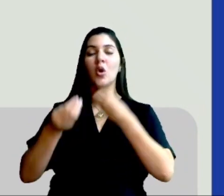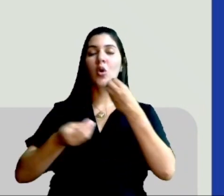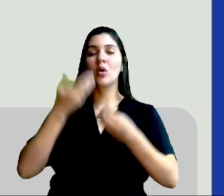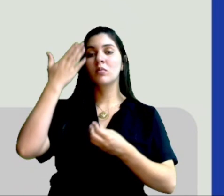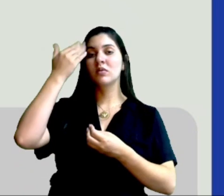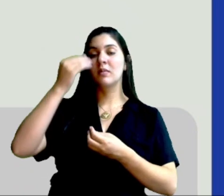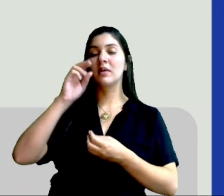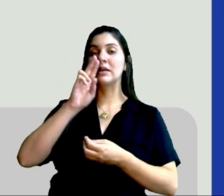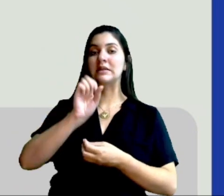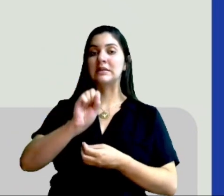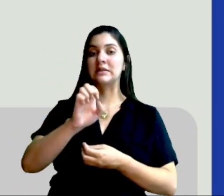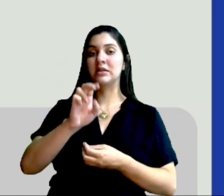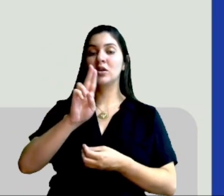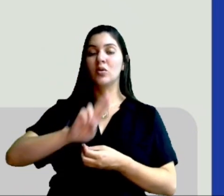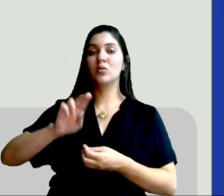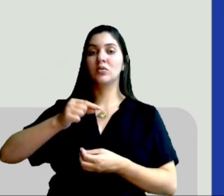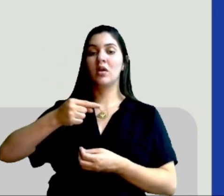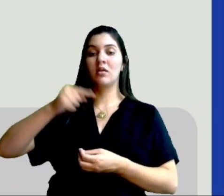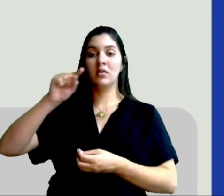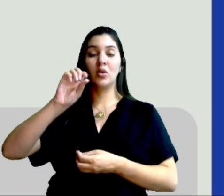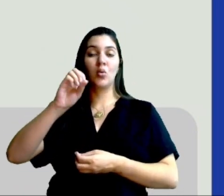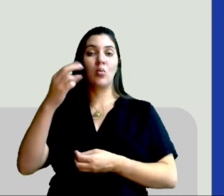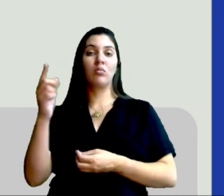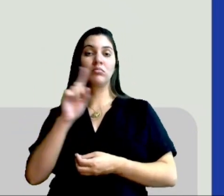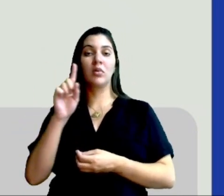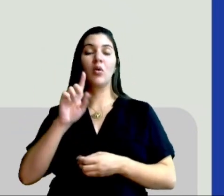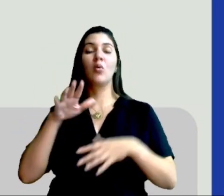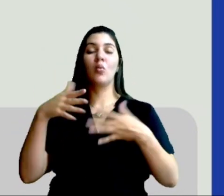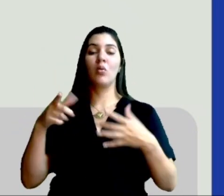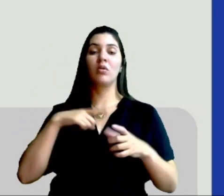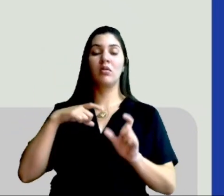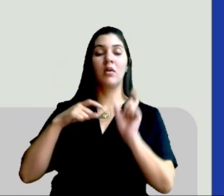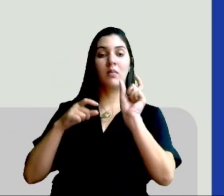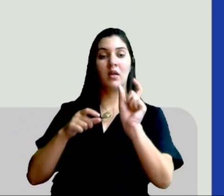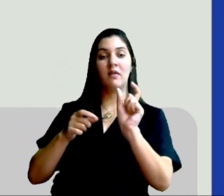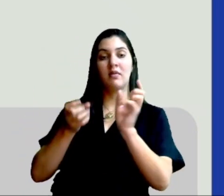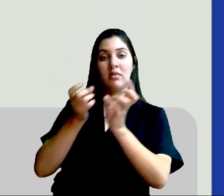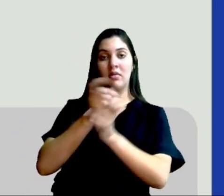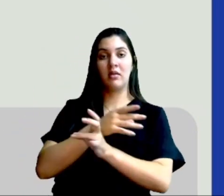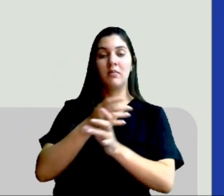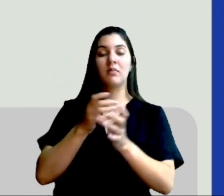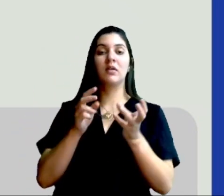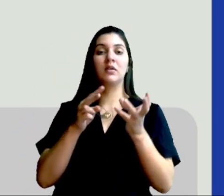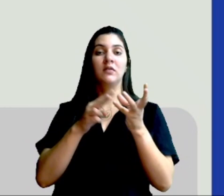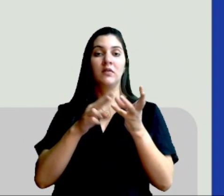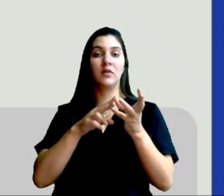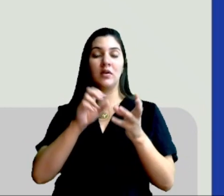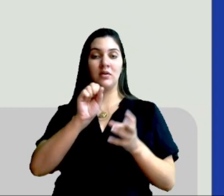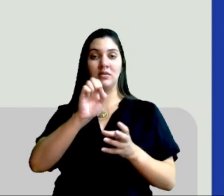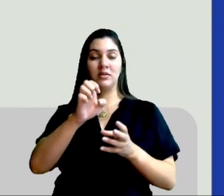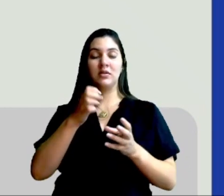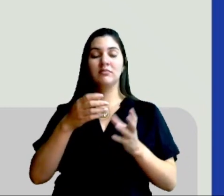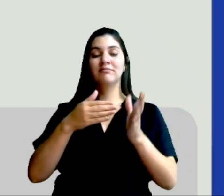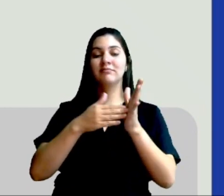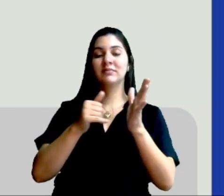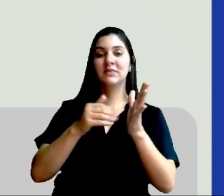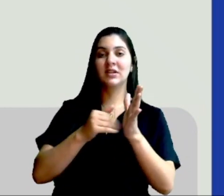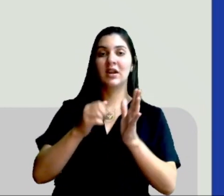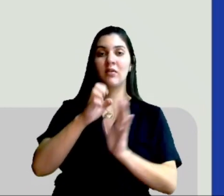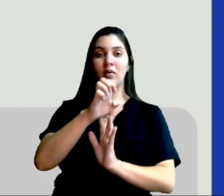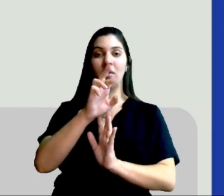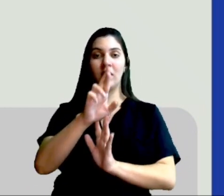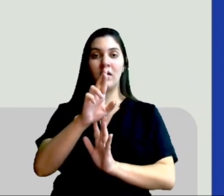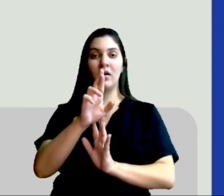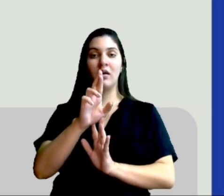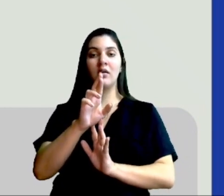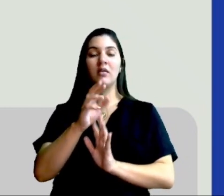não? Quando a gente tem a raiz terminada em vogal. Se eu tirar o ER do verbo ler, ele